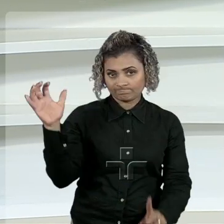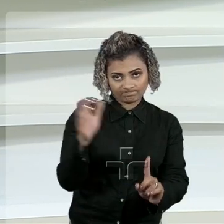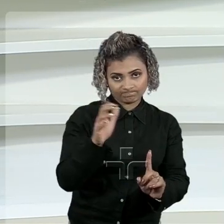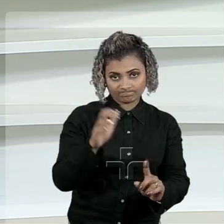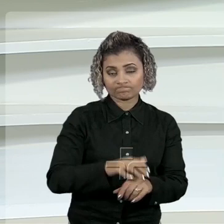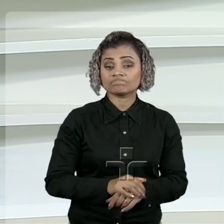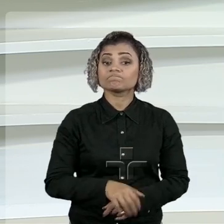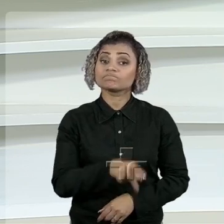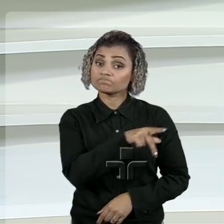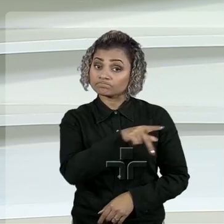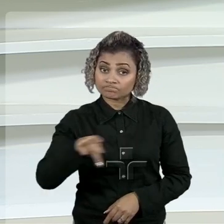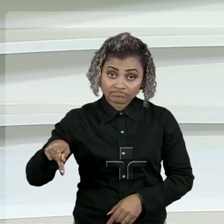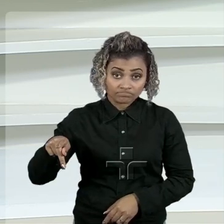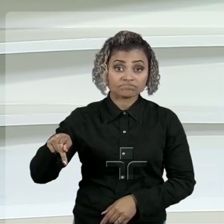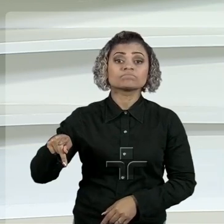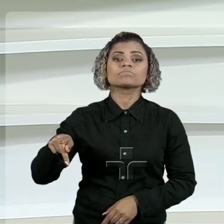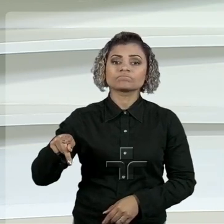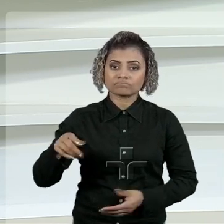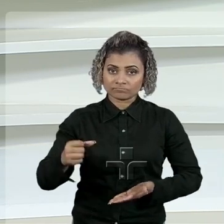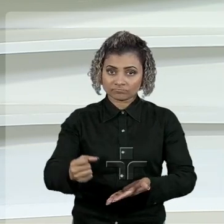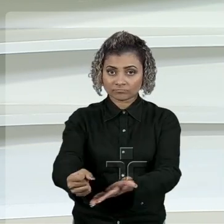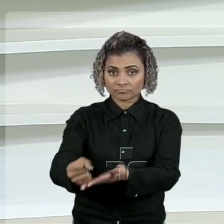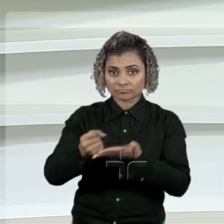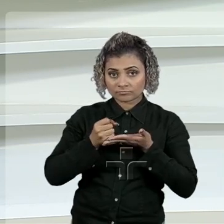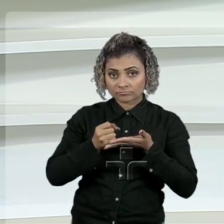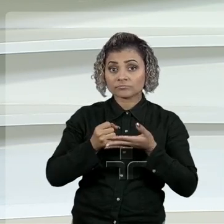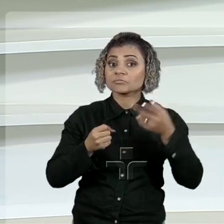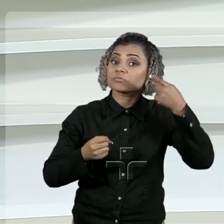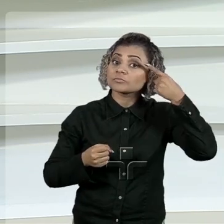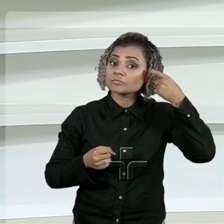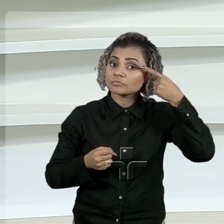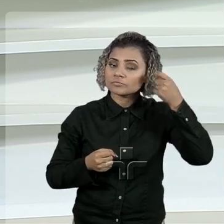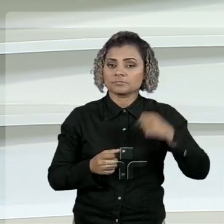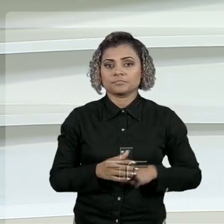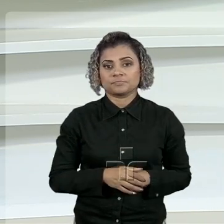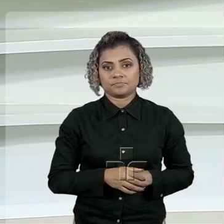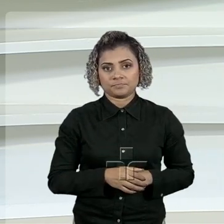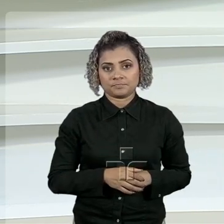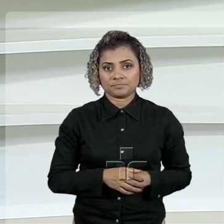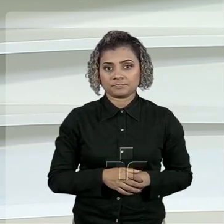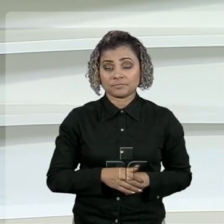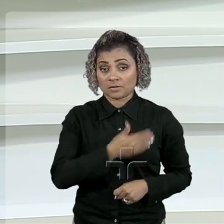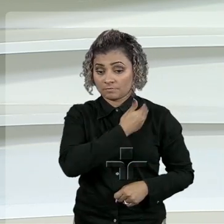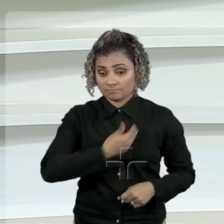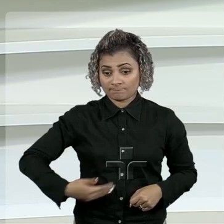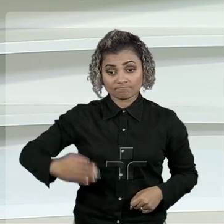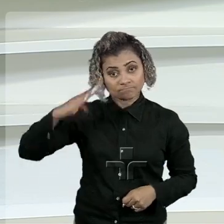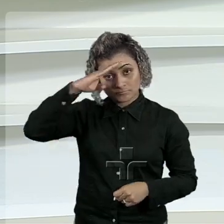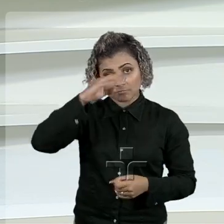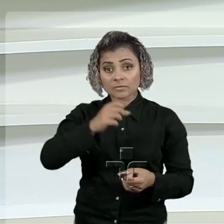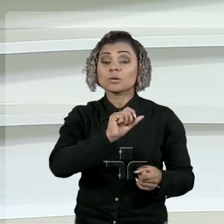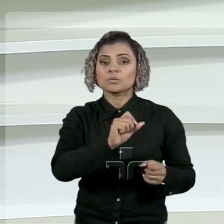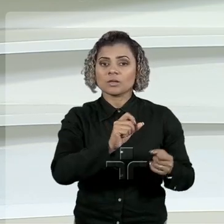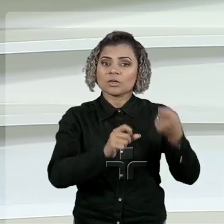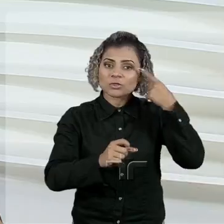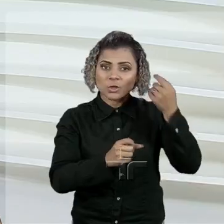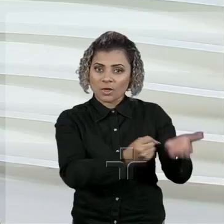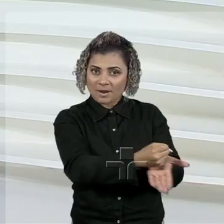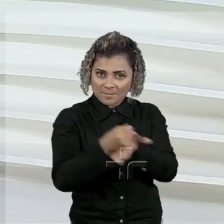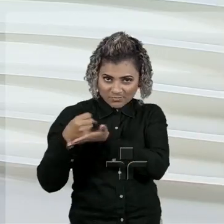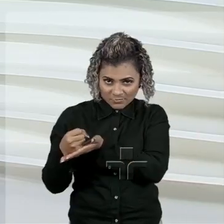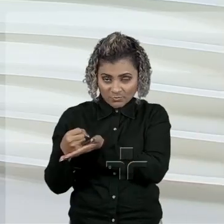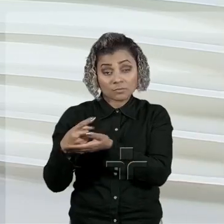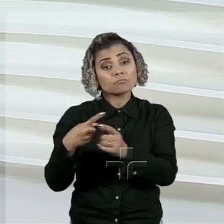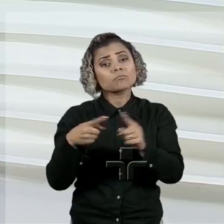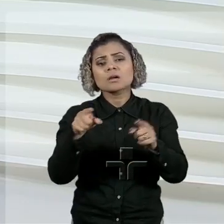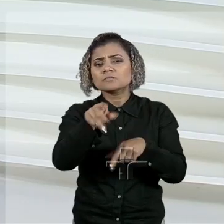cujo presidente foi apoiado pelo governador João Dória. Eu queria saber, senhor, o que o senhor acha desse tipo de discurso que diz que o professor, o